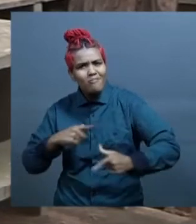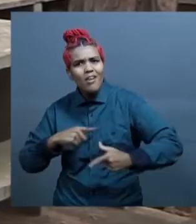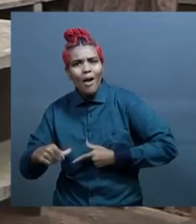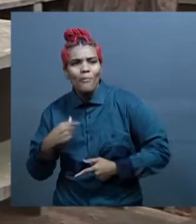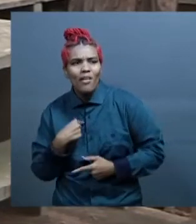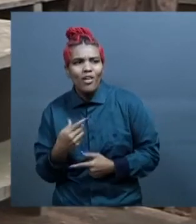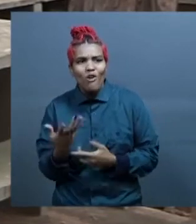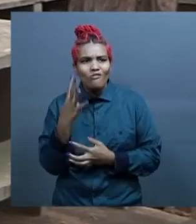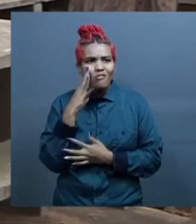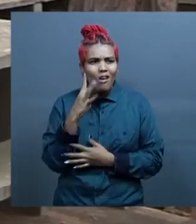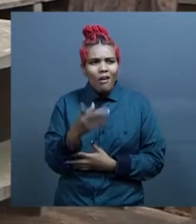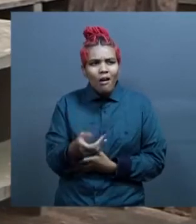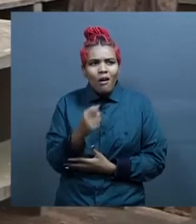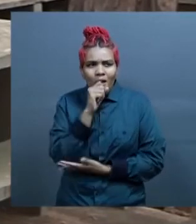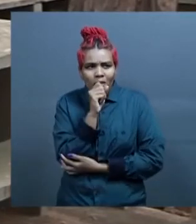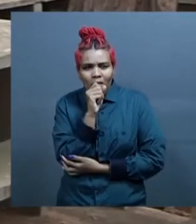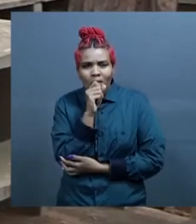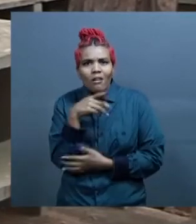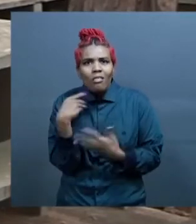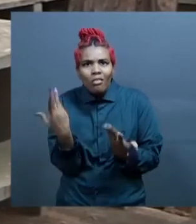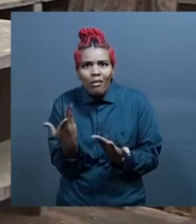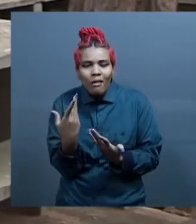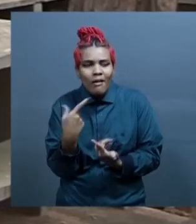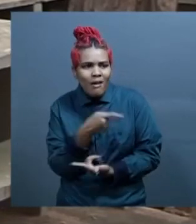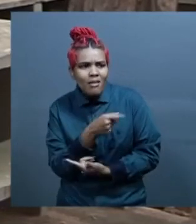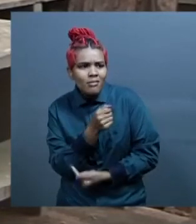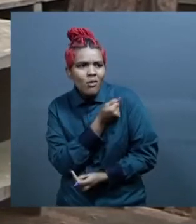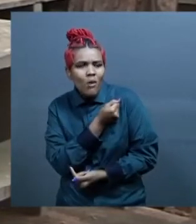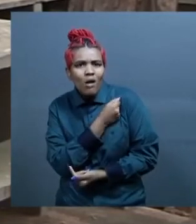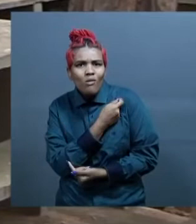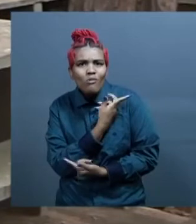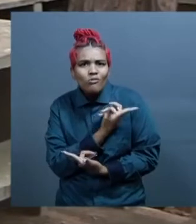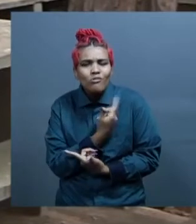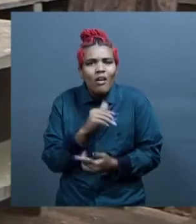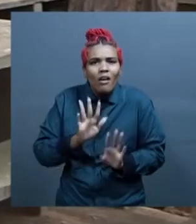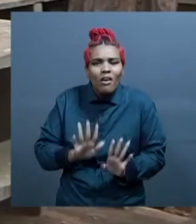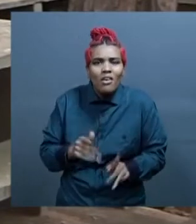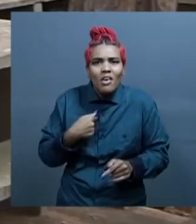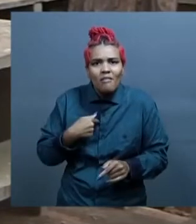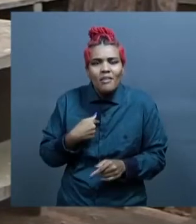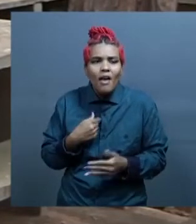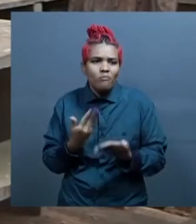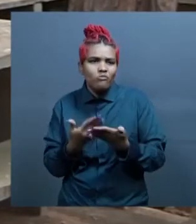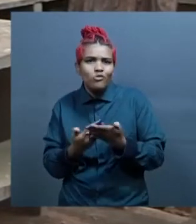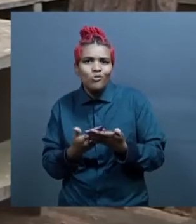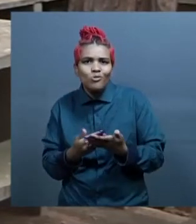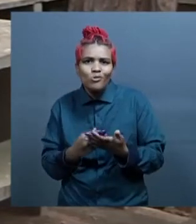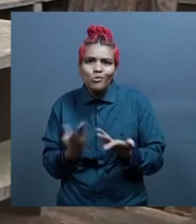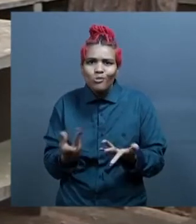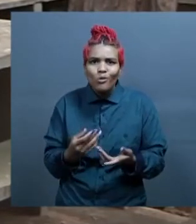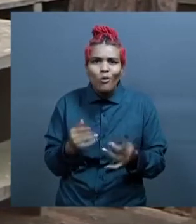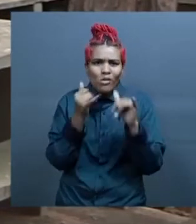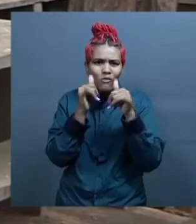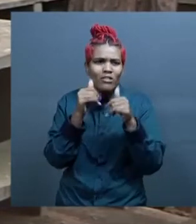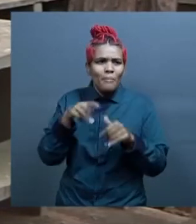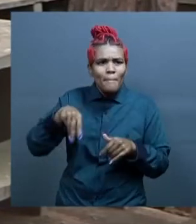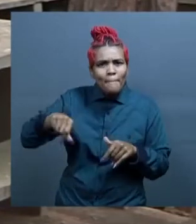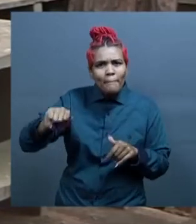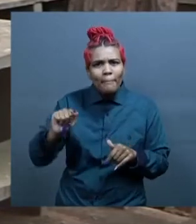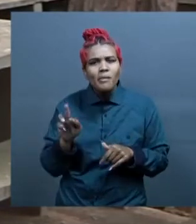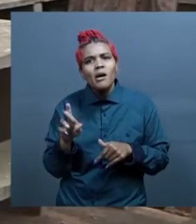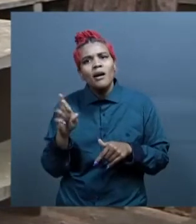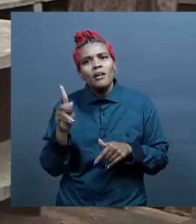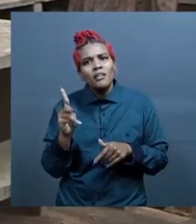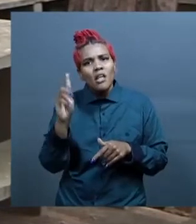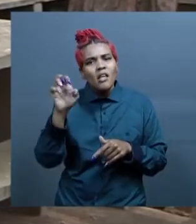são ok estudantes assim como eu é o do marketing então não faz não não tem muita relação tem alguma relação